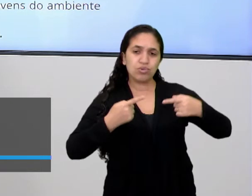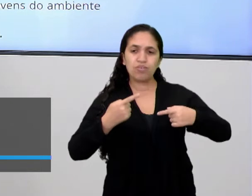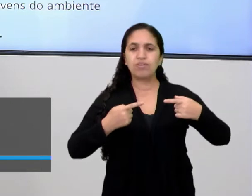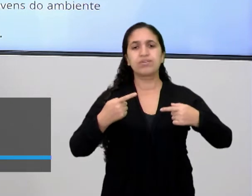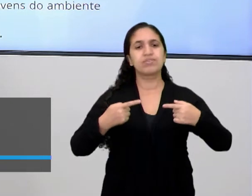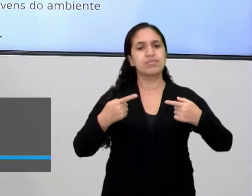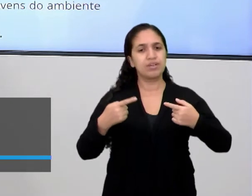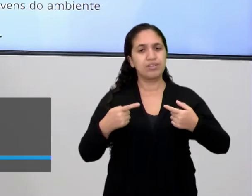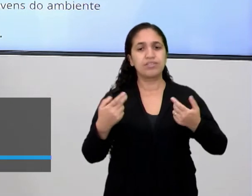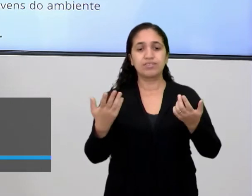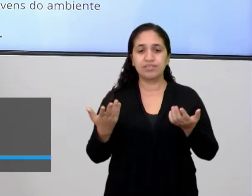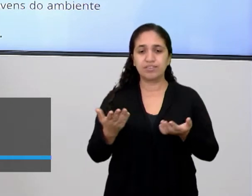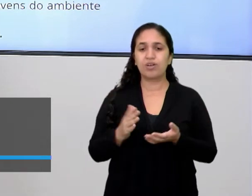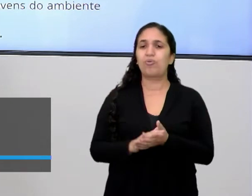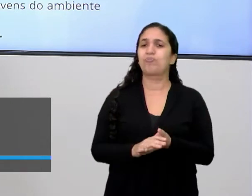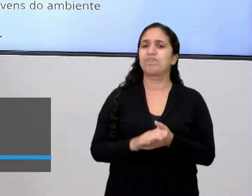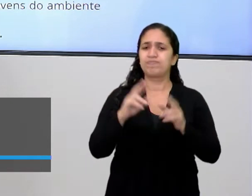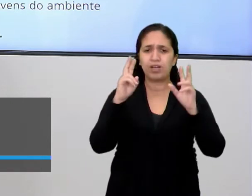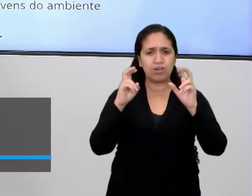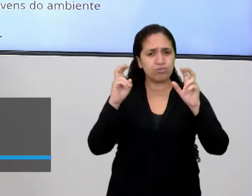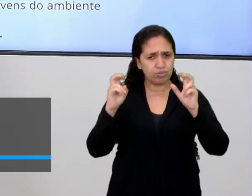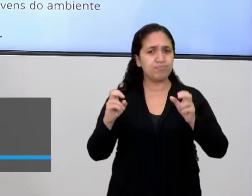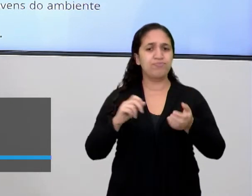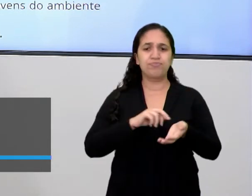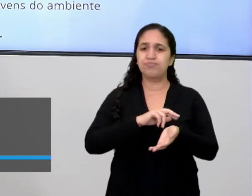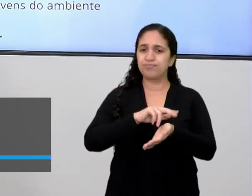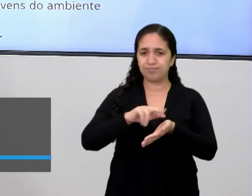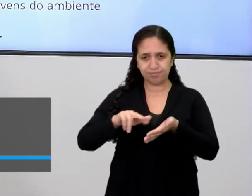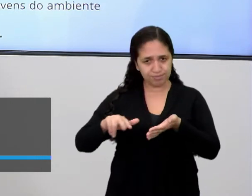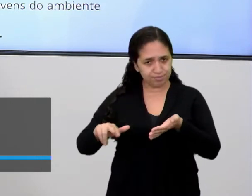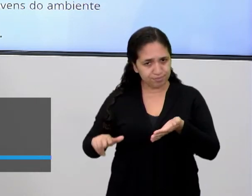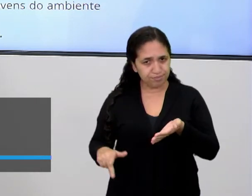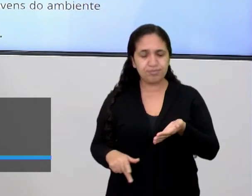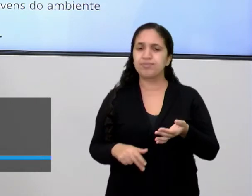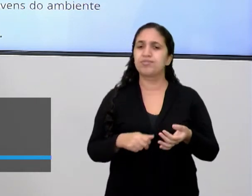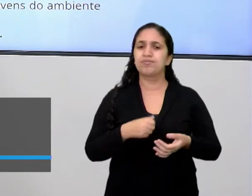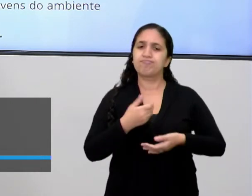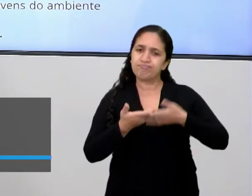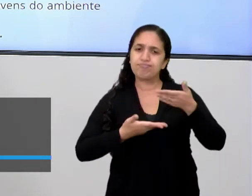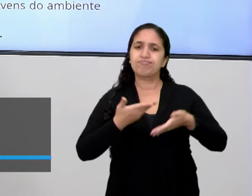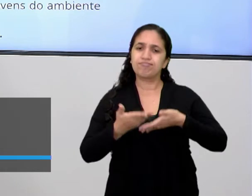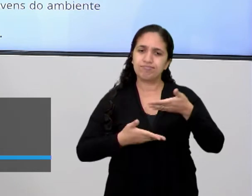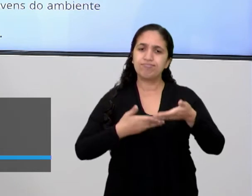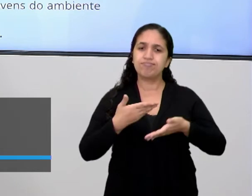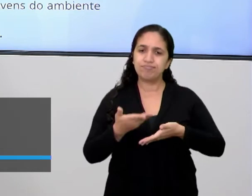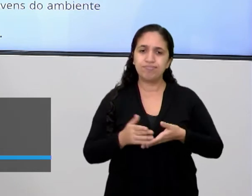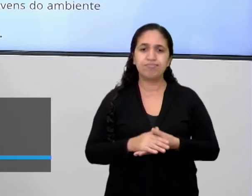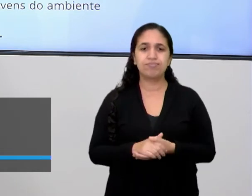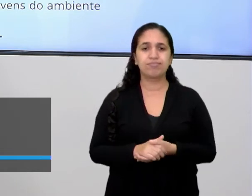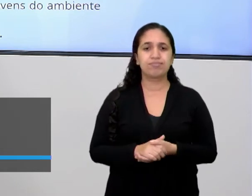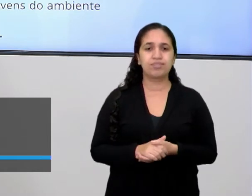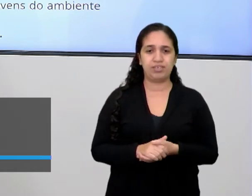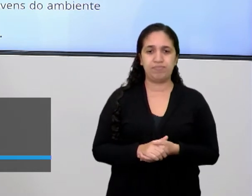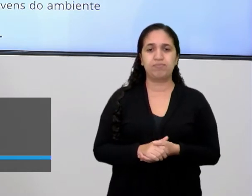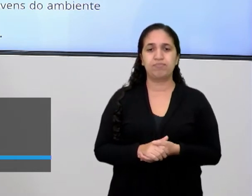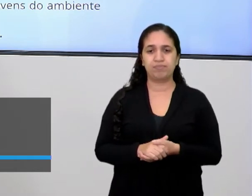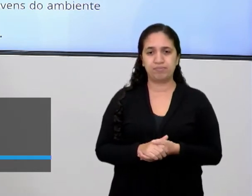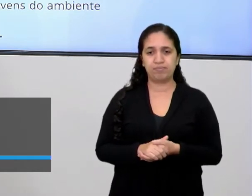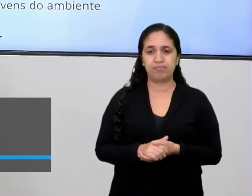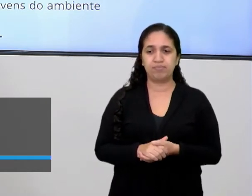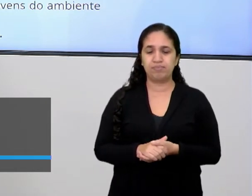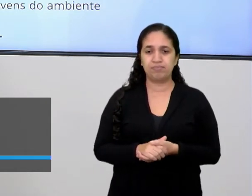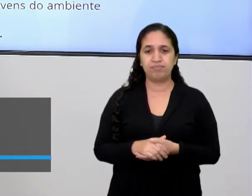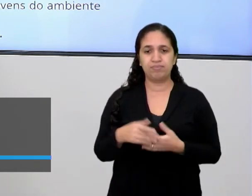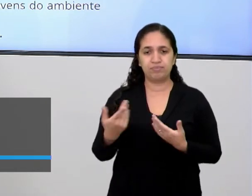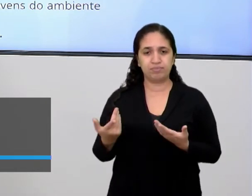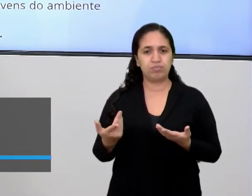conversa, olha, tem assunto, hein? Tem muito, muito assunto e a gente vai acabar percebendo aí que são conversas,